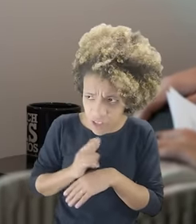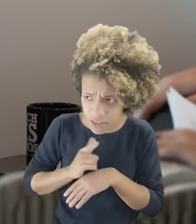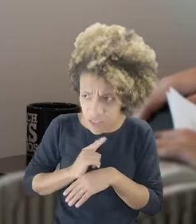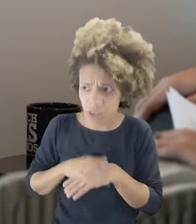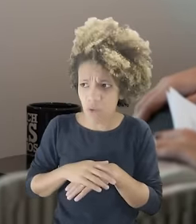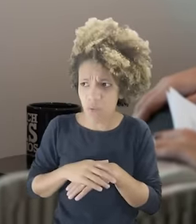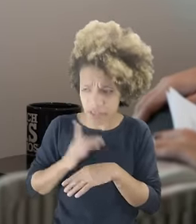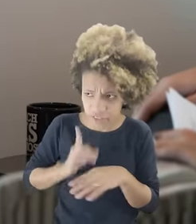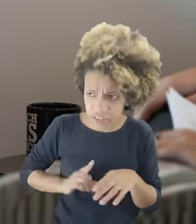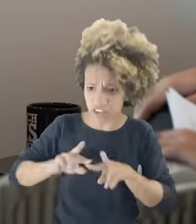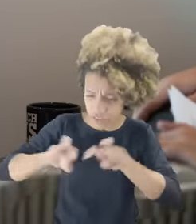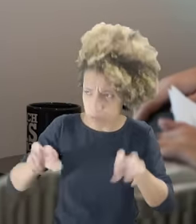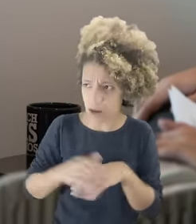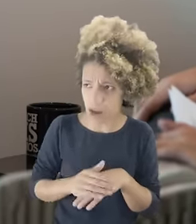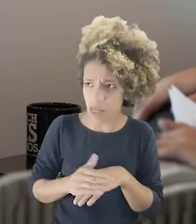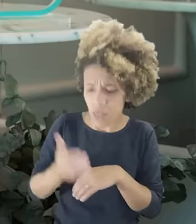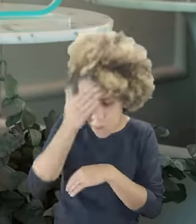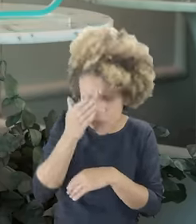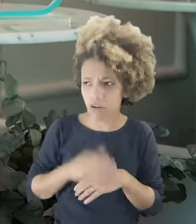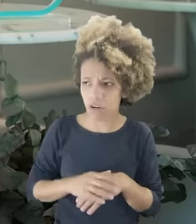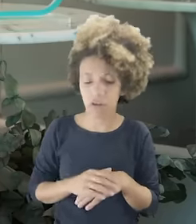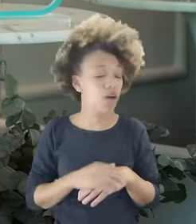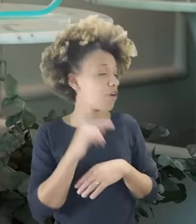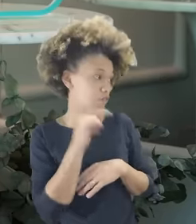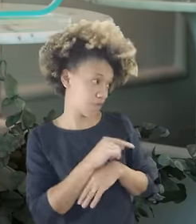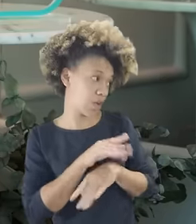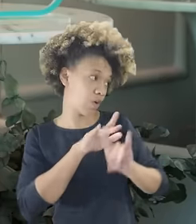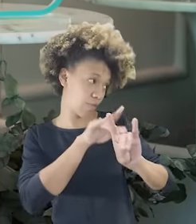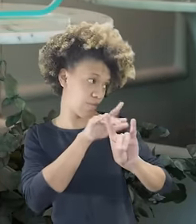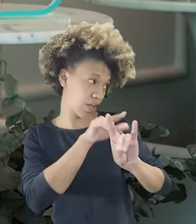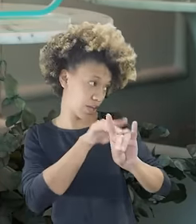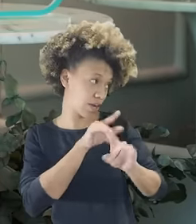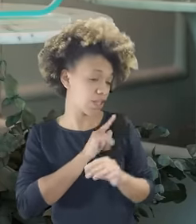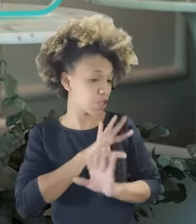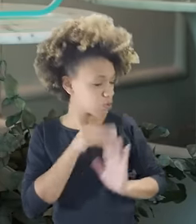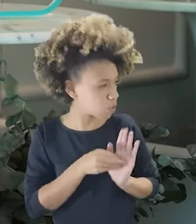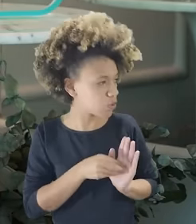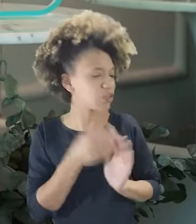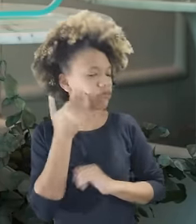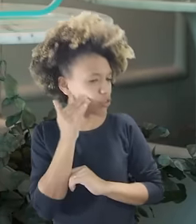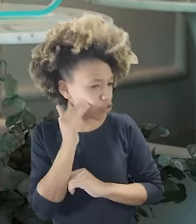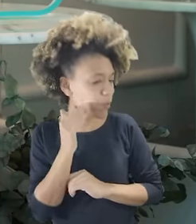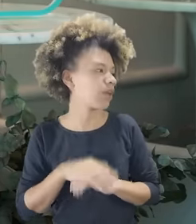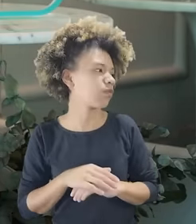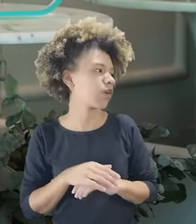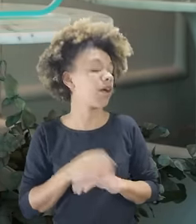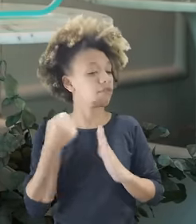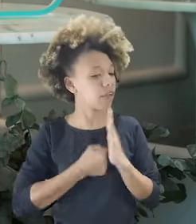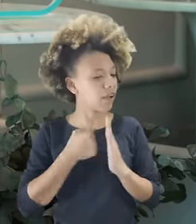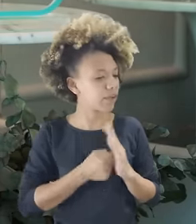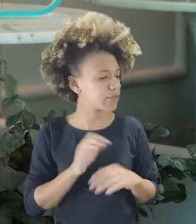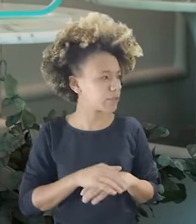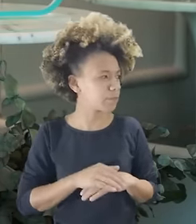uma deficiência a gente vai explorar ele ainda numa brincadeira você como vegana você tem todo a compreensão e entendimento da causa